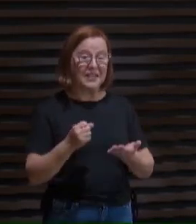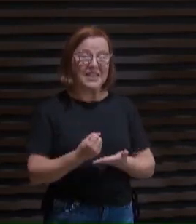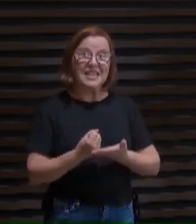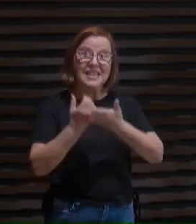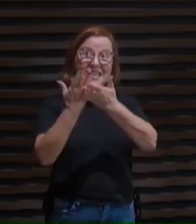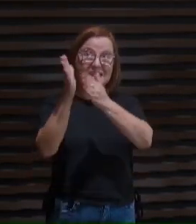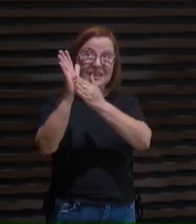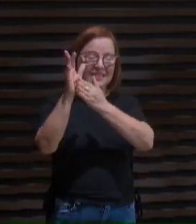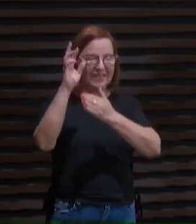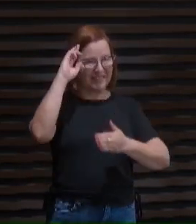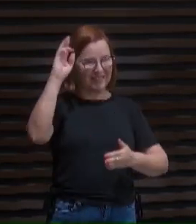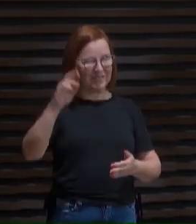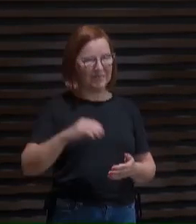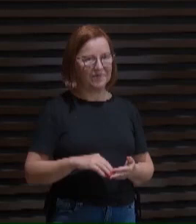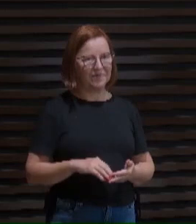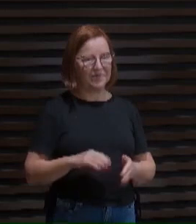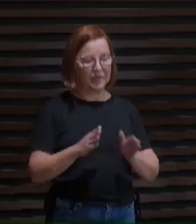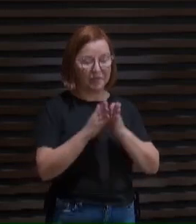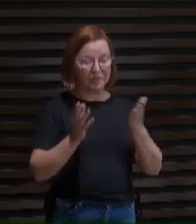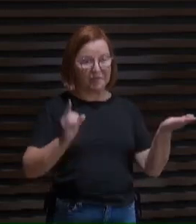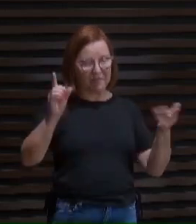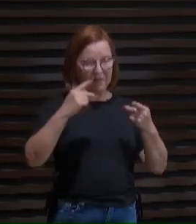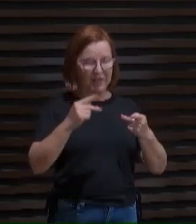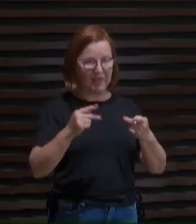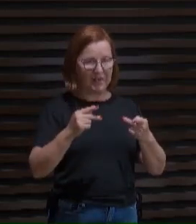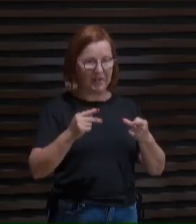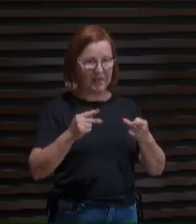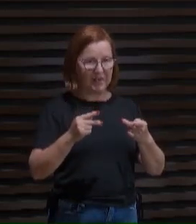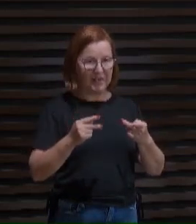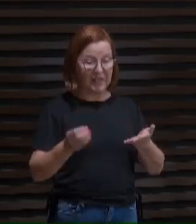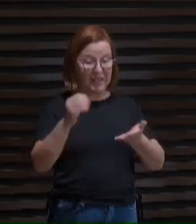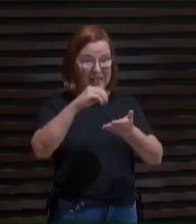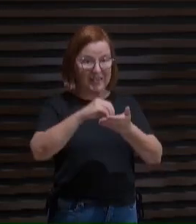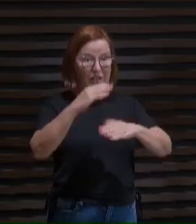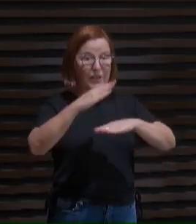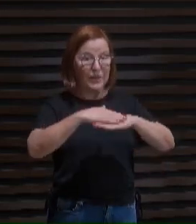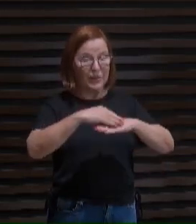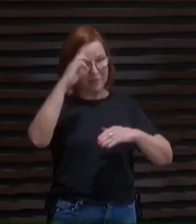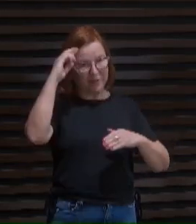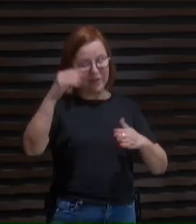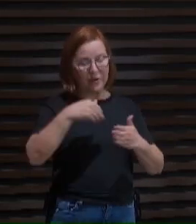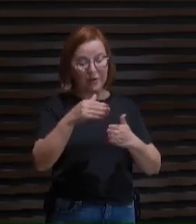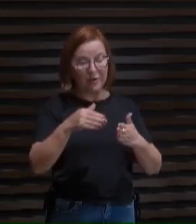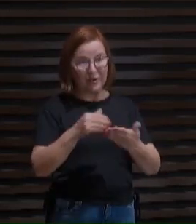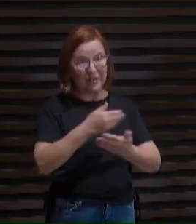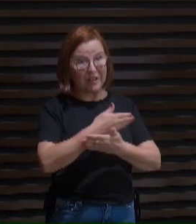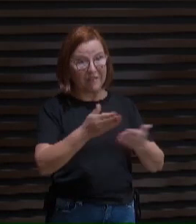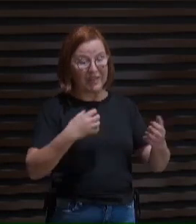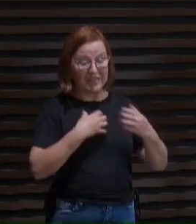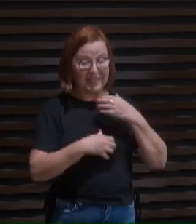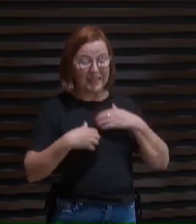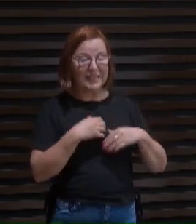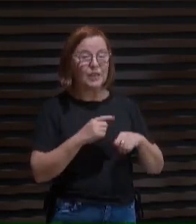A Bíblia diz, lançando sobre ele toda a vossa ansiedade. Por quê? Ele tem cuidado